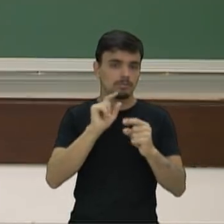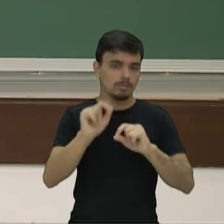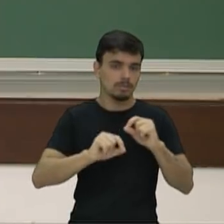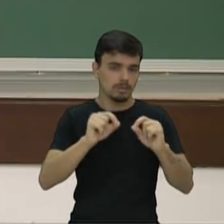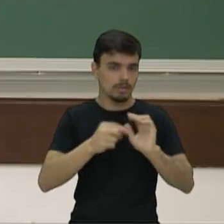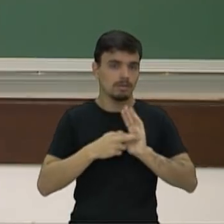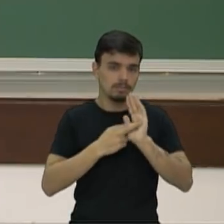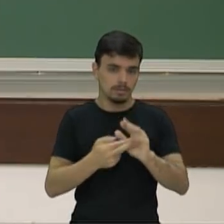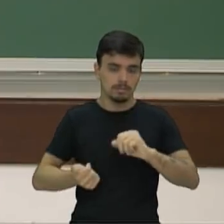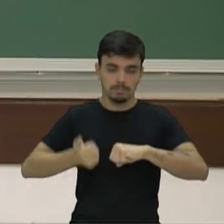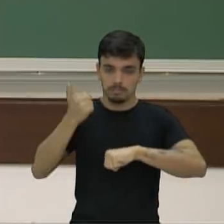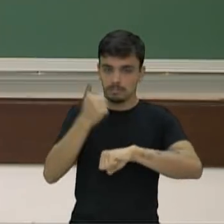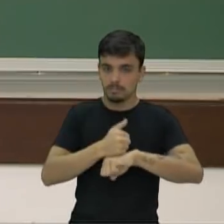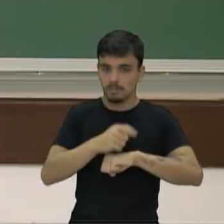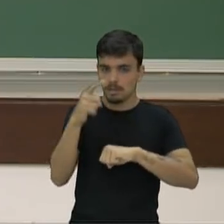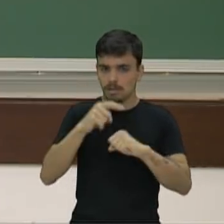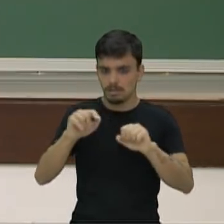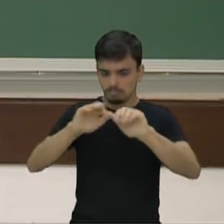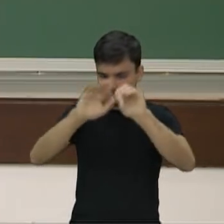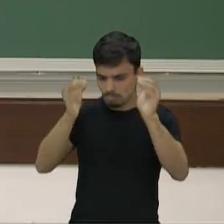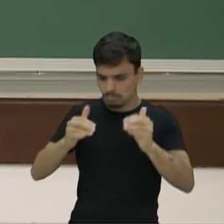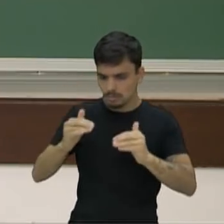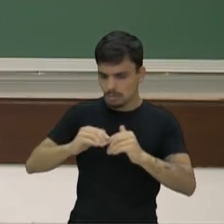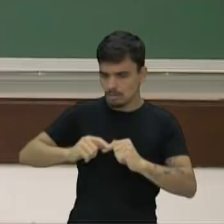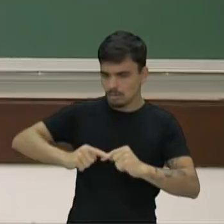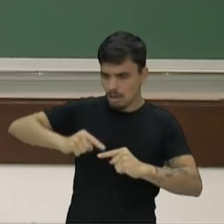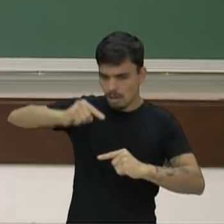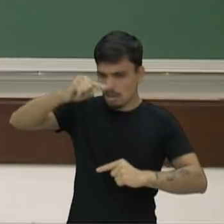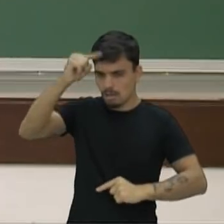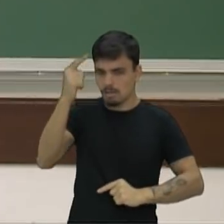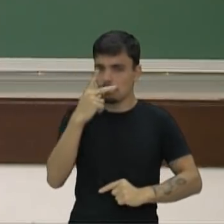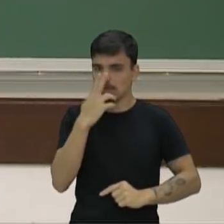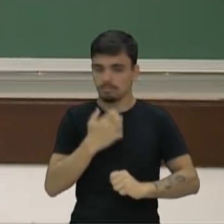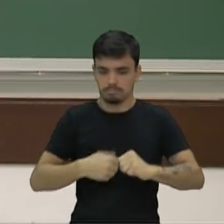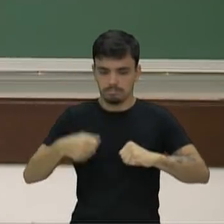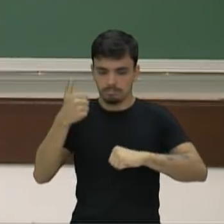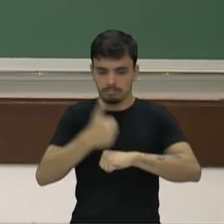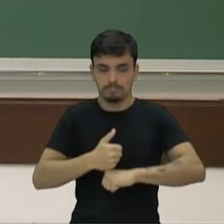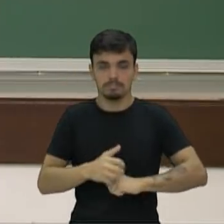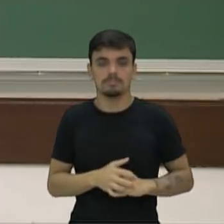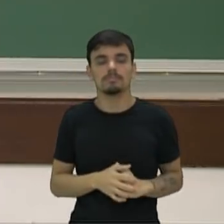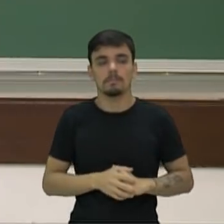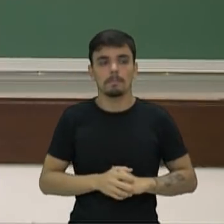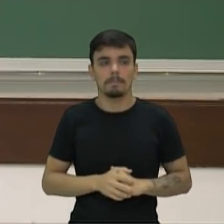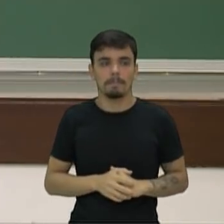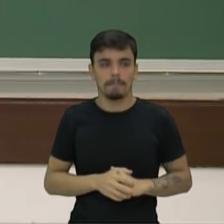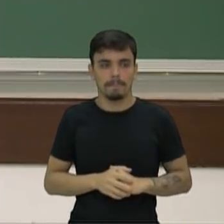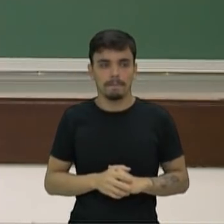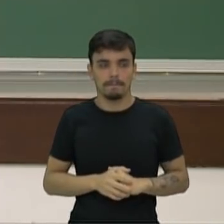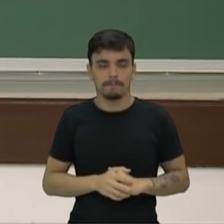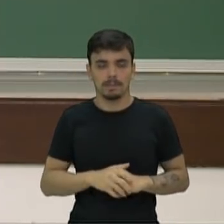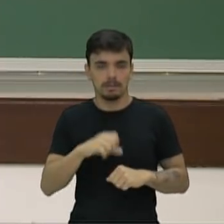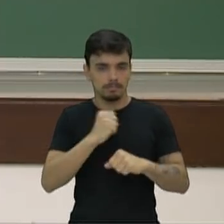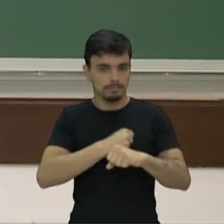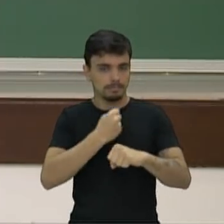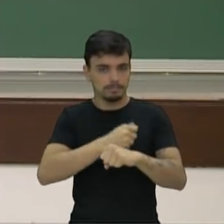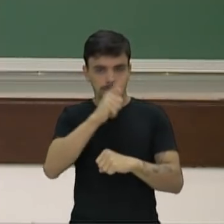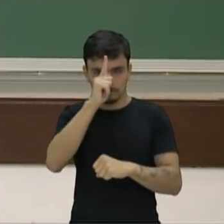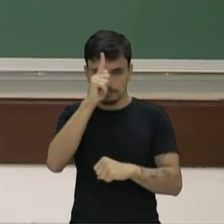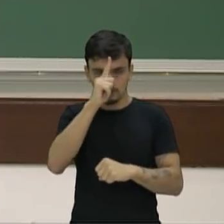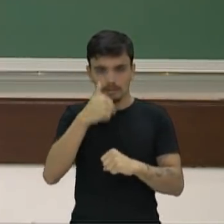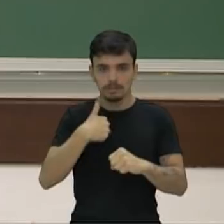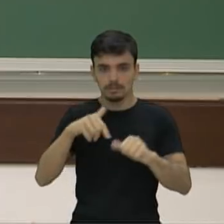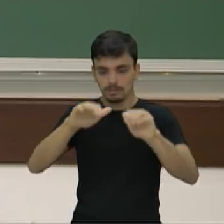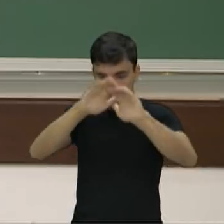poder dele. São estátuas grandes, inclusive para dar aquela dimensão de poder. Aqui nas obras gregas, normalmente estava em